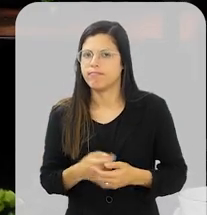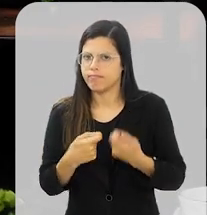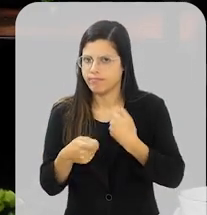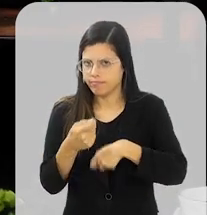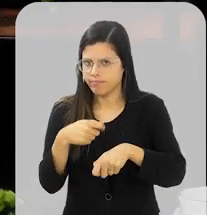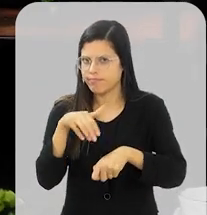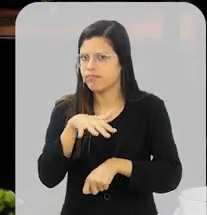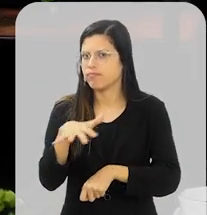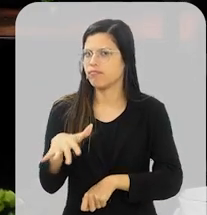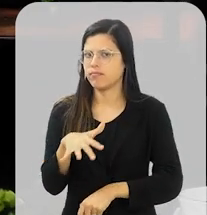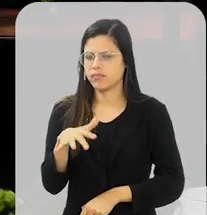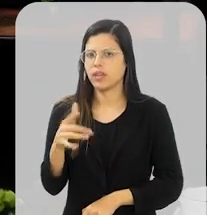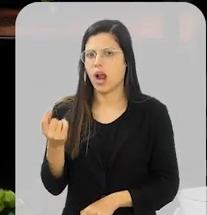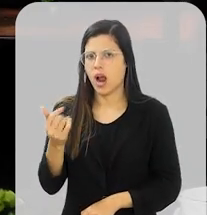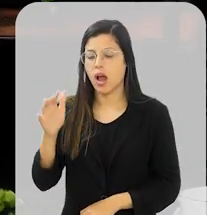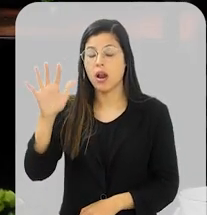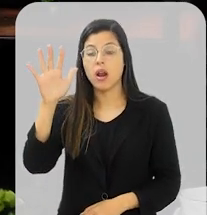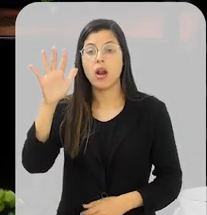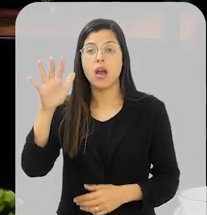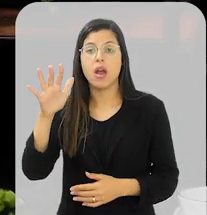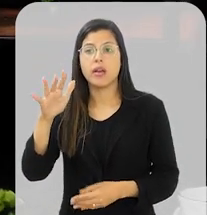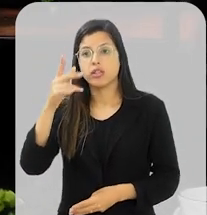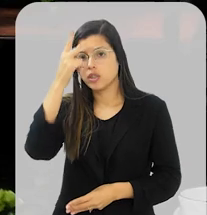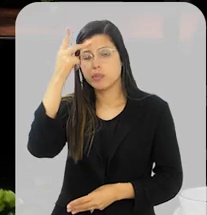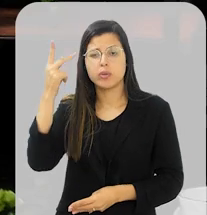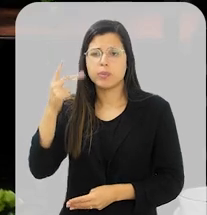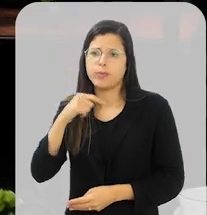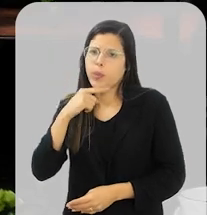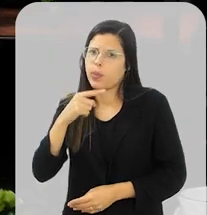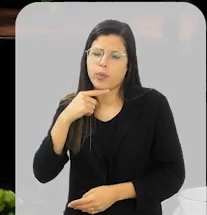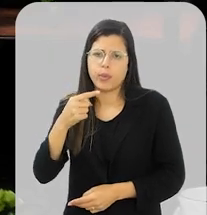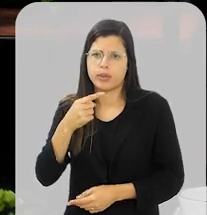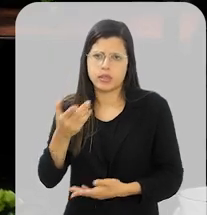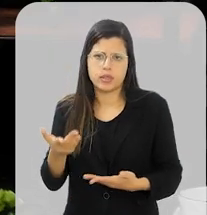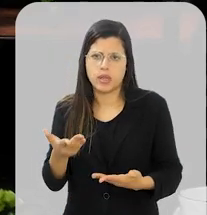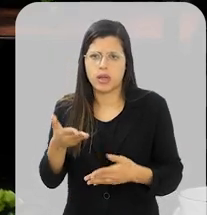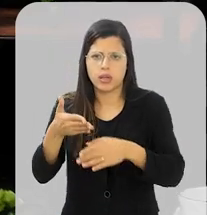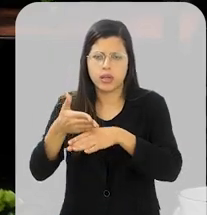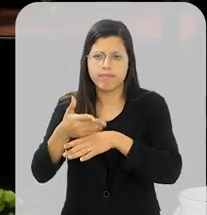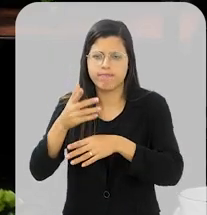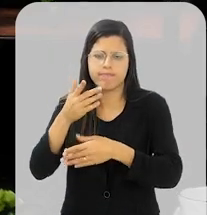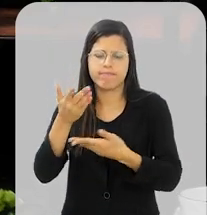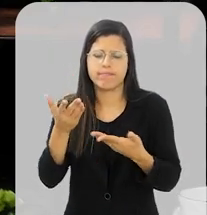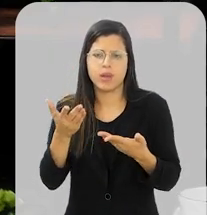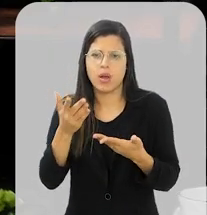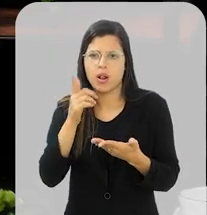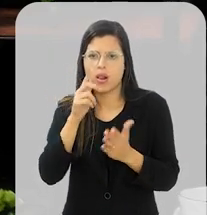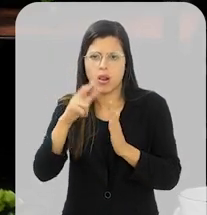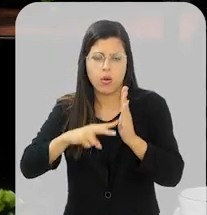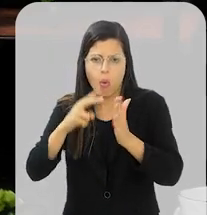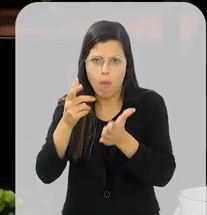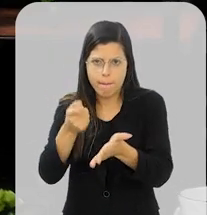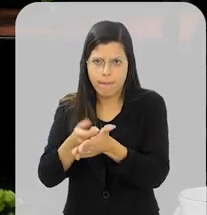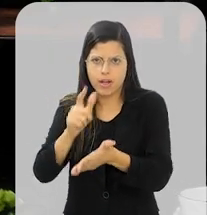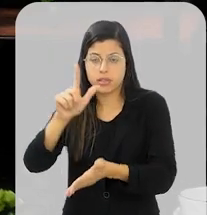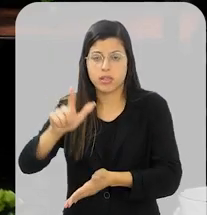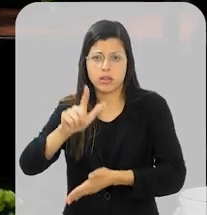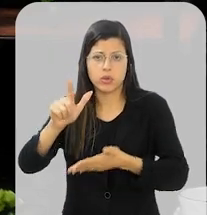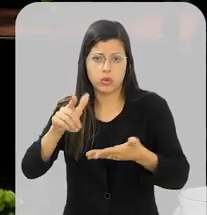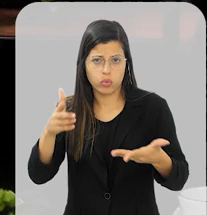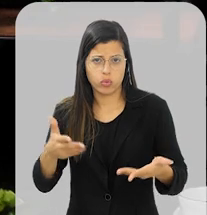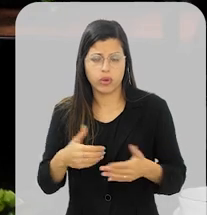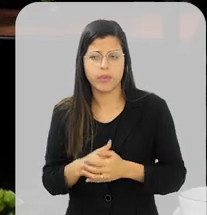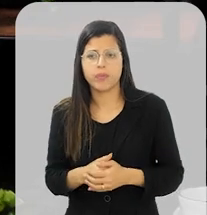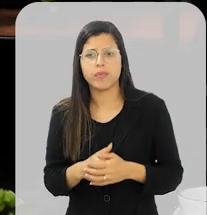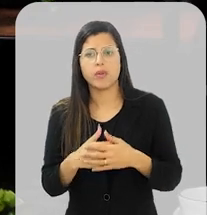falando, financeiramente falando. Então, muitas pessoas não têm acesso a essa literatura, porque é uma literatura cara. Então, o